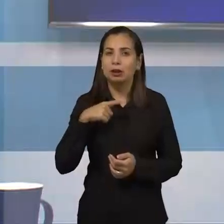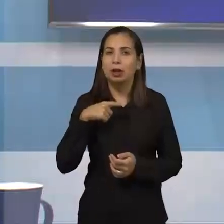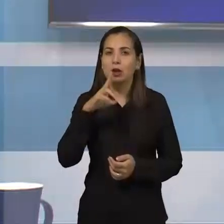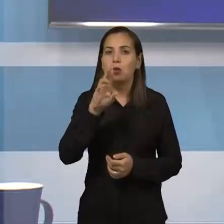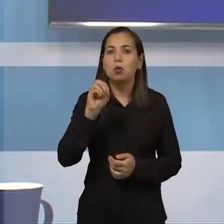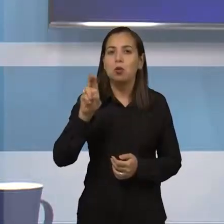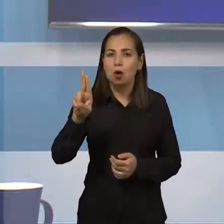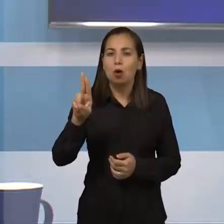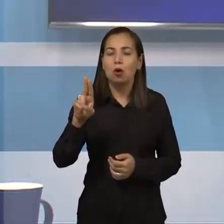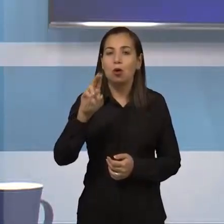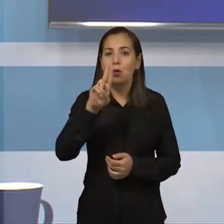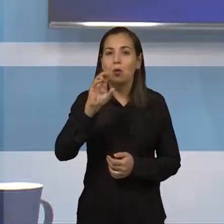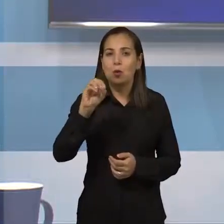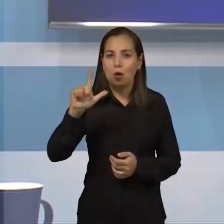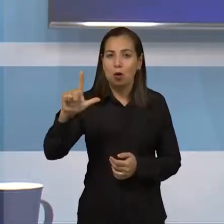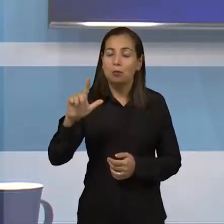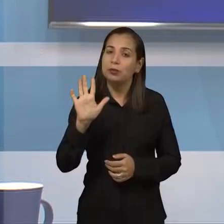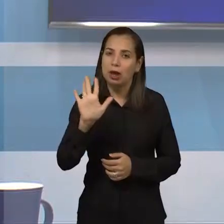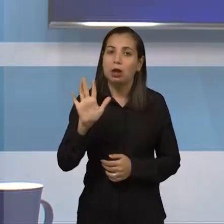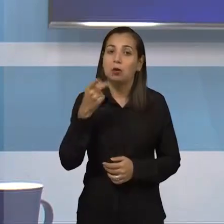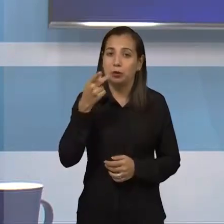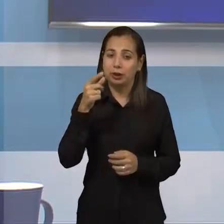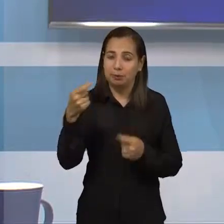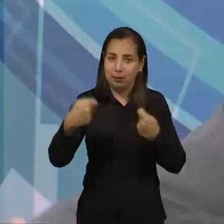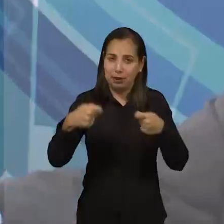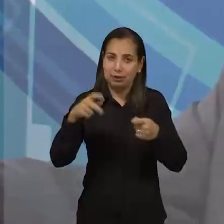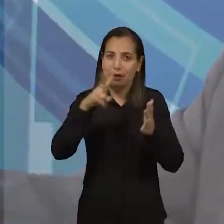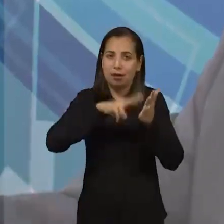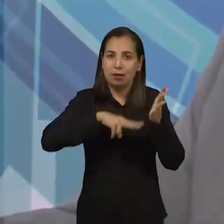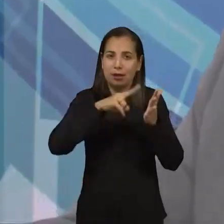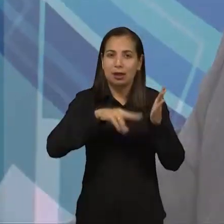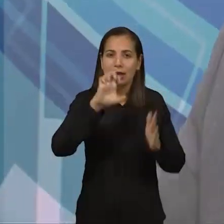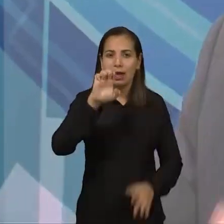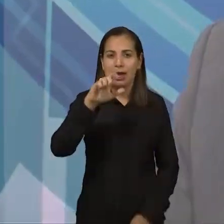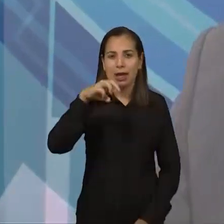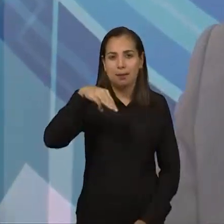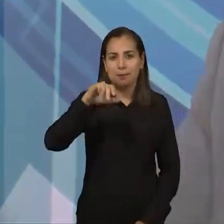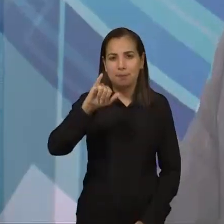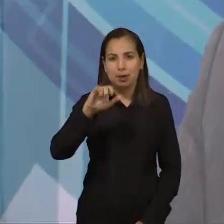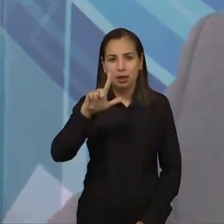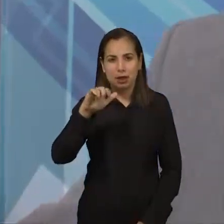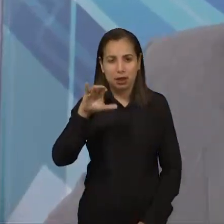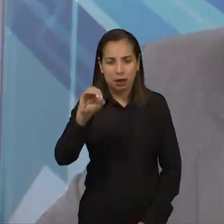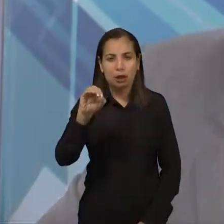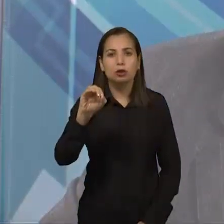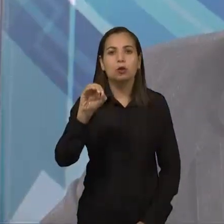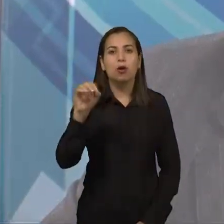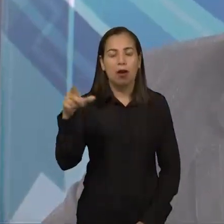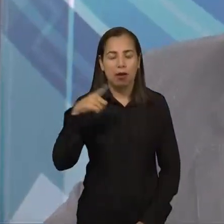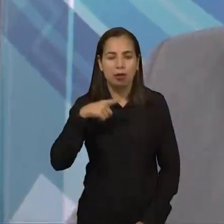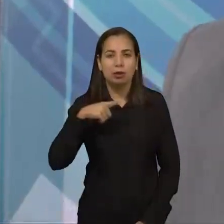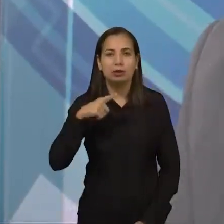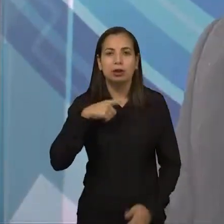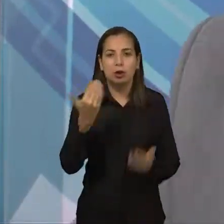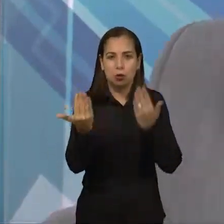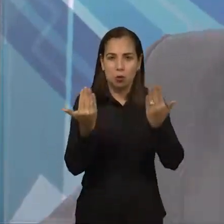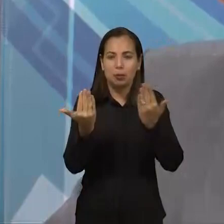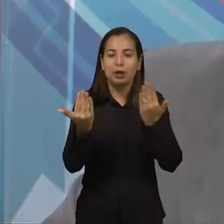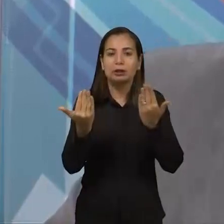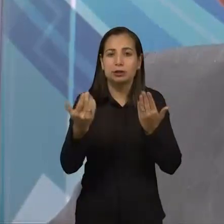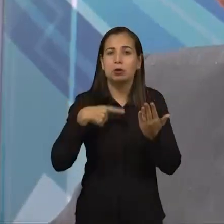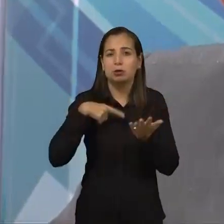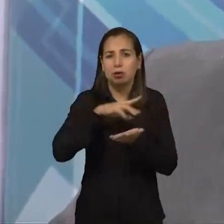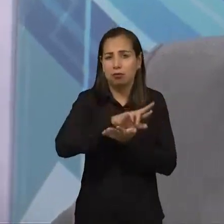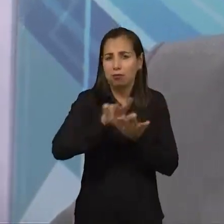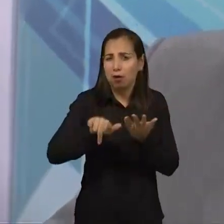lhe aconselho sobre isso, ao artigo escrito ontem pelo professor Emílio Peluso, que está no Jota, ele faz essa comparação. Nós temos